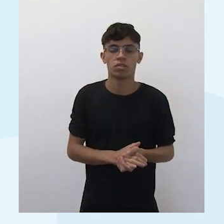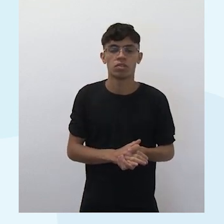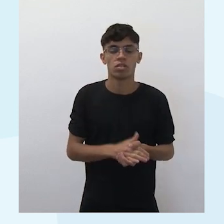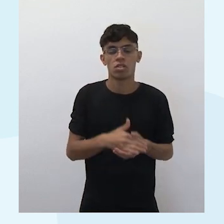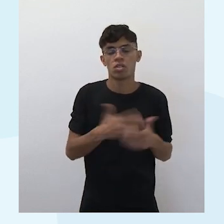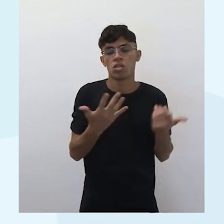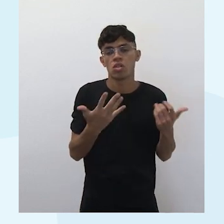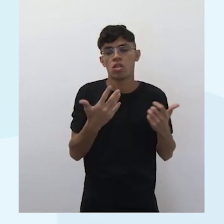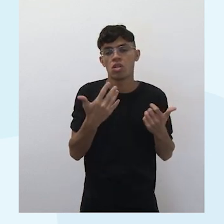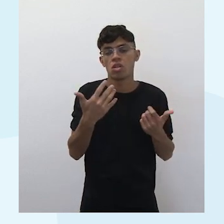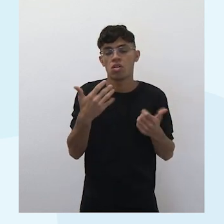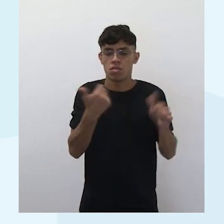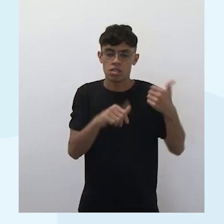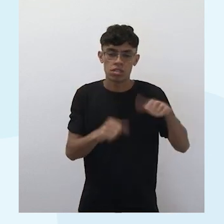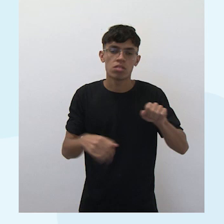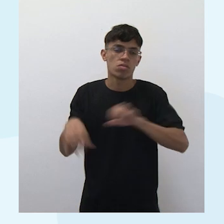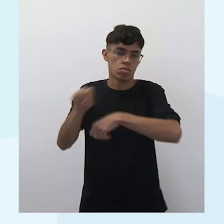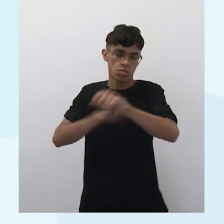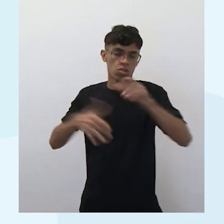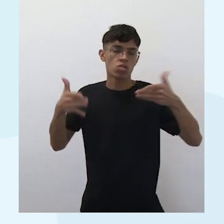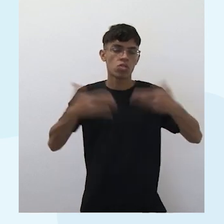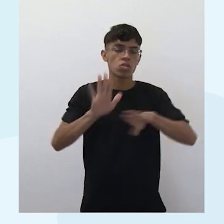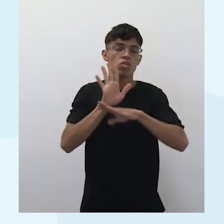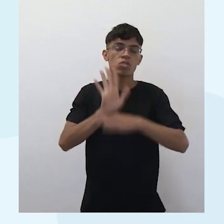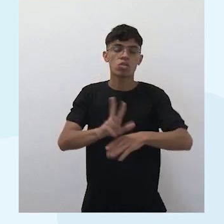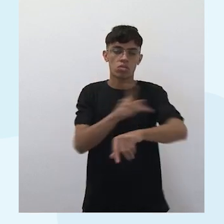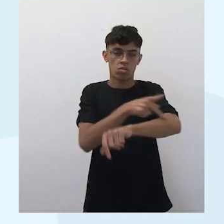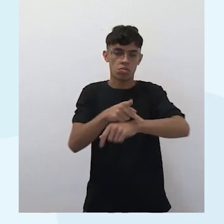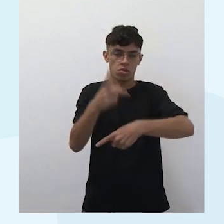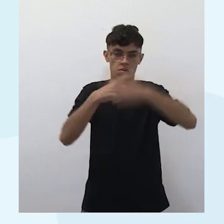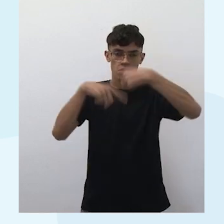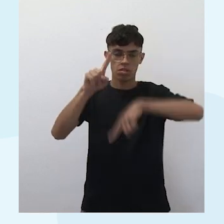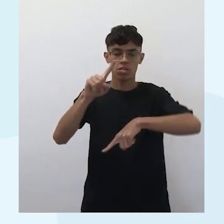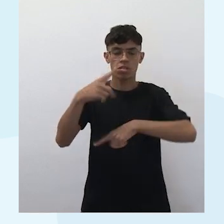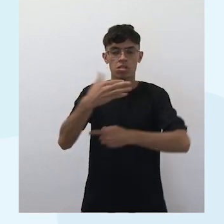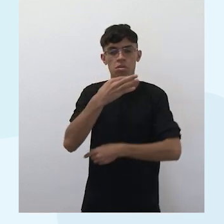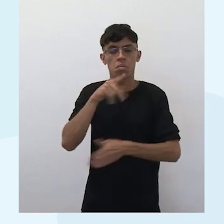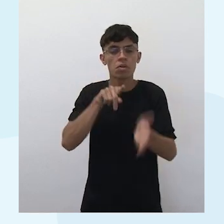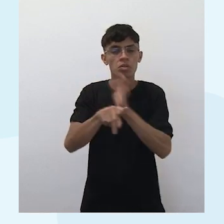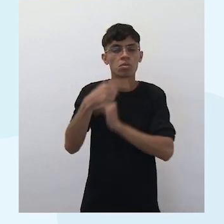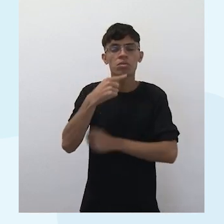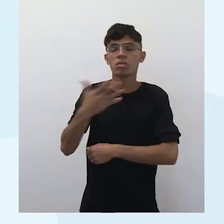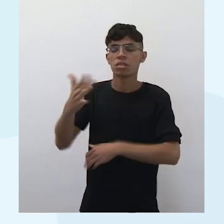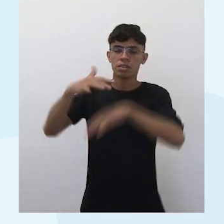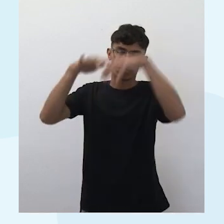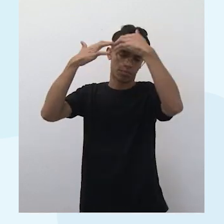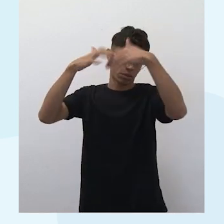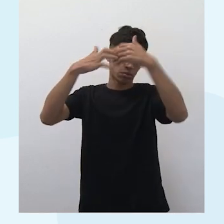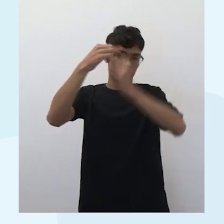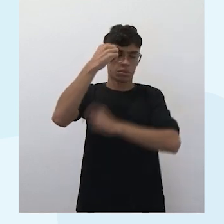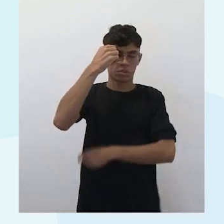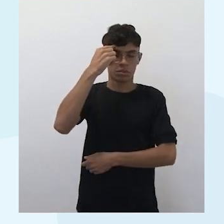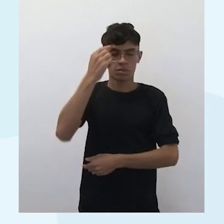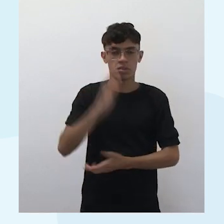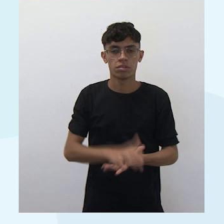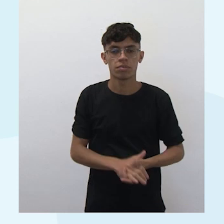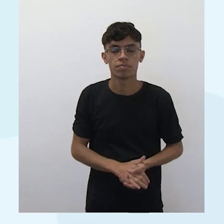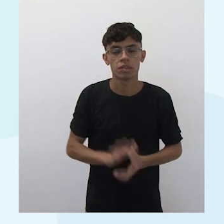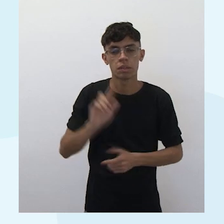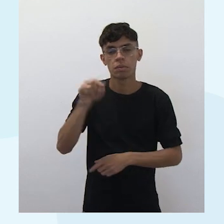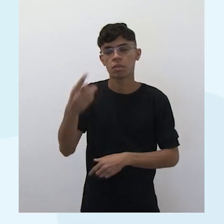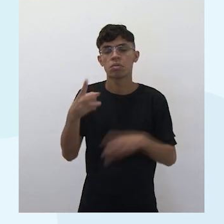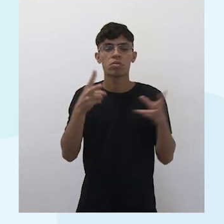formação de hoje contribuiu para o desenvolvimento das práticas pedagógicas. Eu vou deixar esse questionamento que vocês aí coloquem, depois com o tempo a gente vai